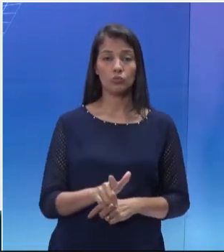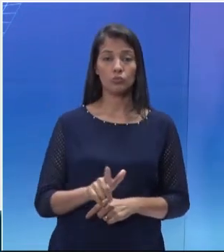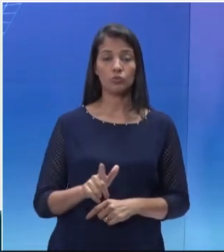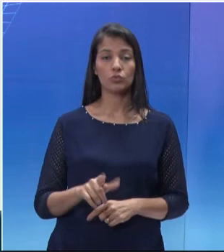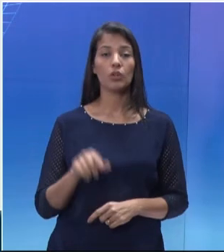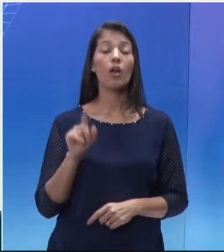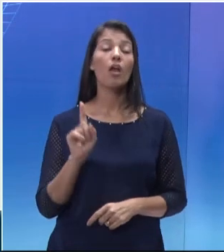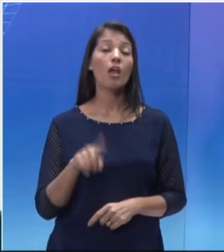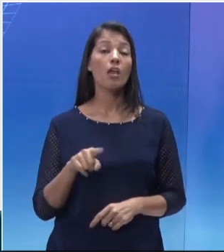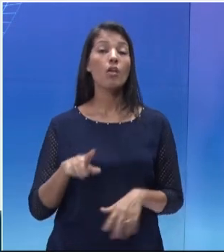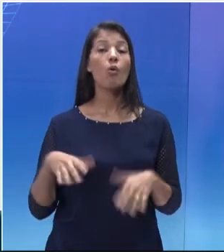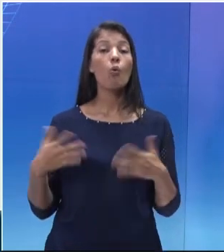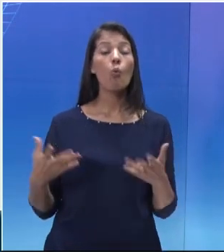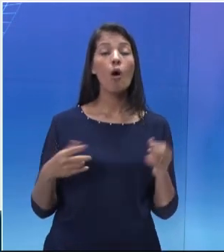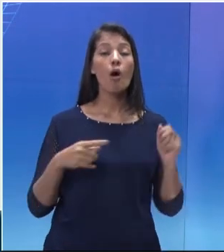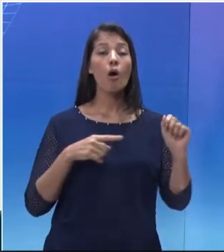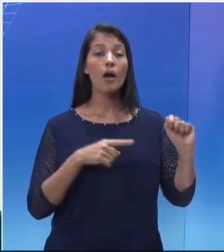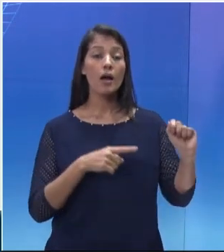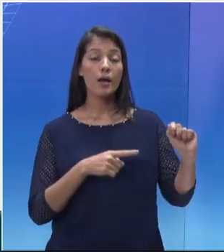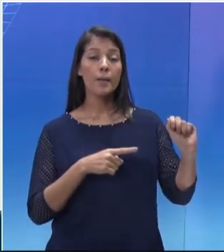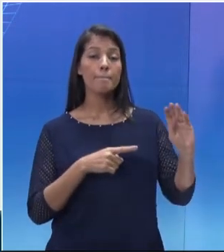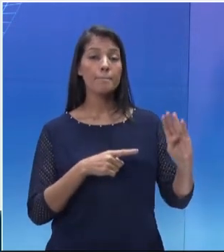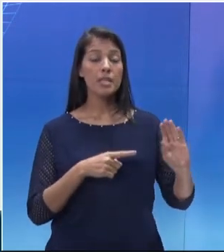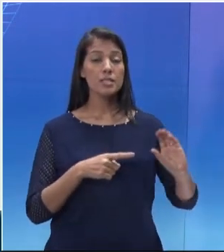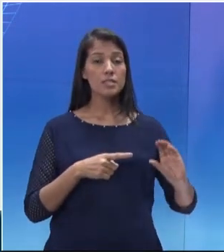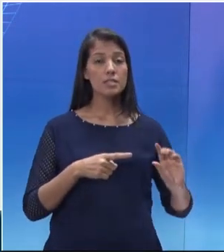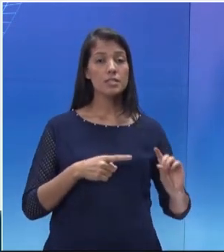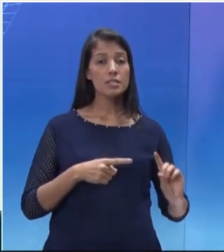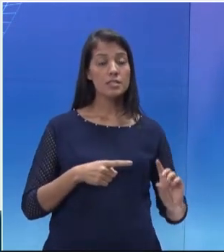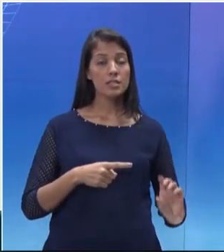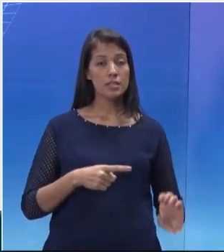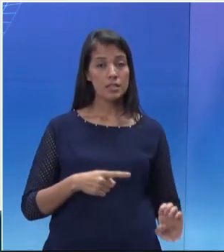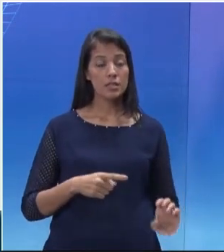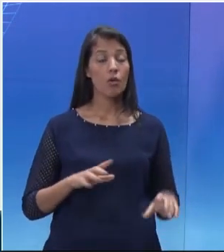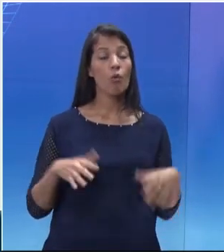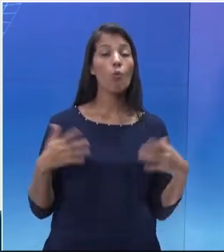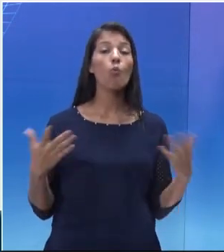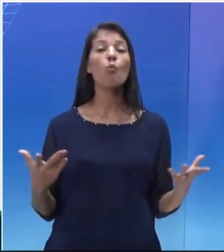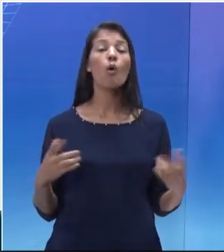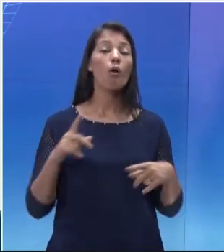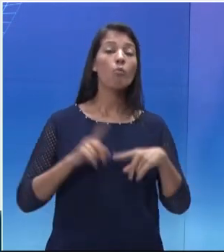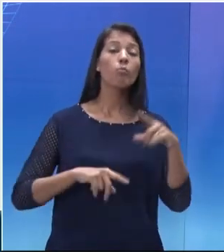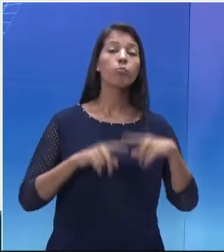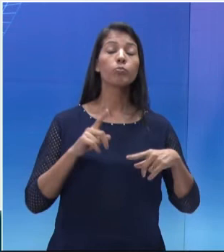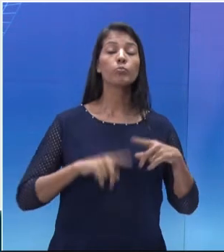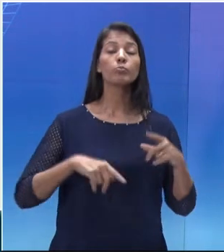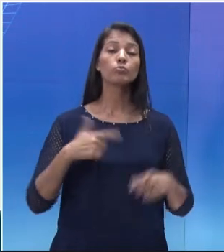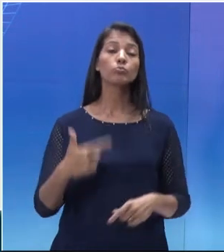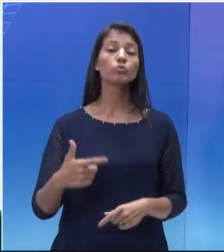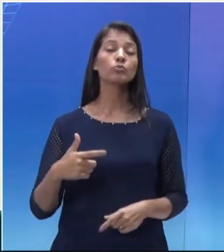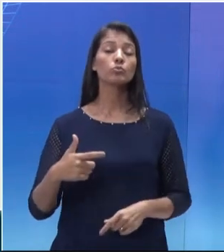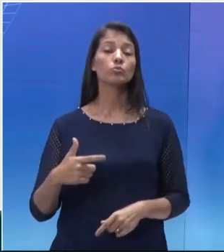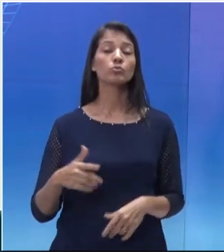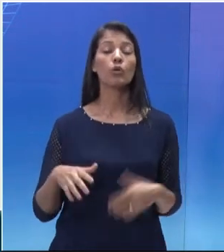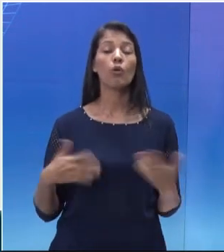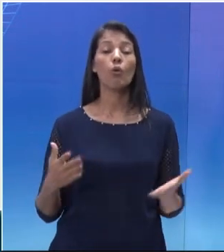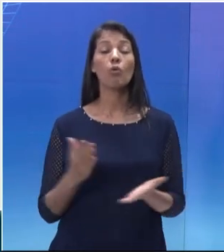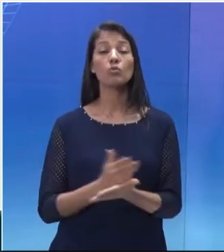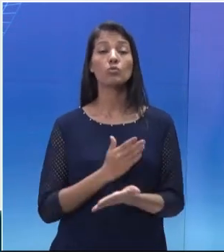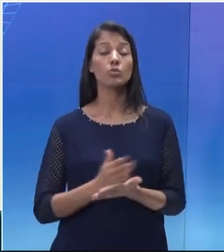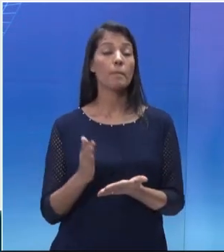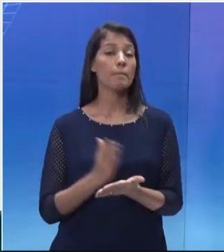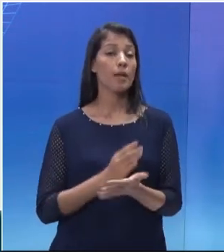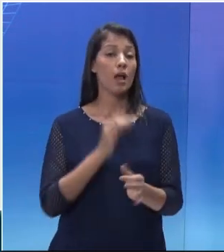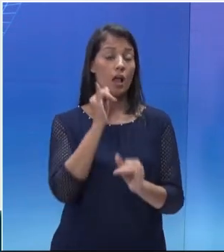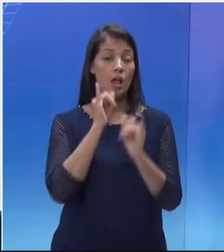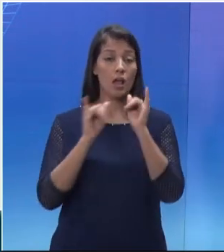deu as alternativas nossas aí. Qual que é esse produto secundário nosso? Então nós vamos aqui separar, organizar os